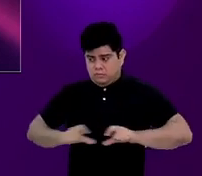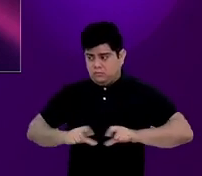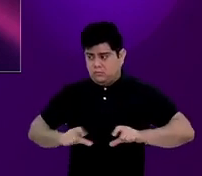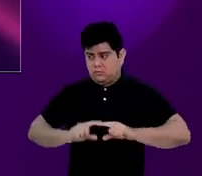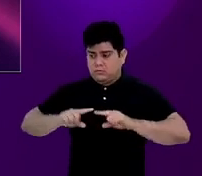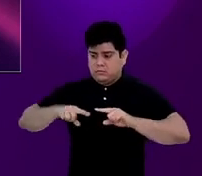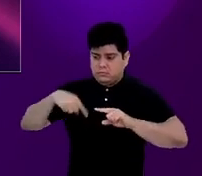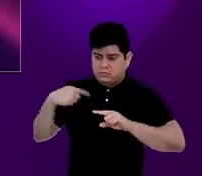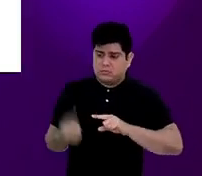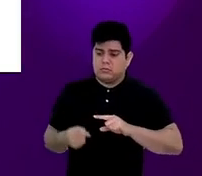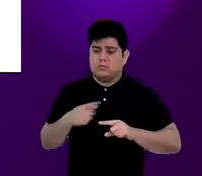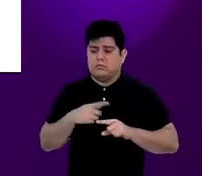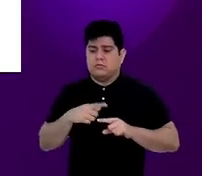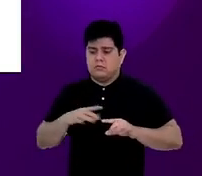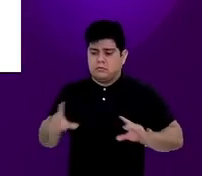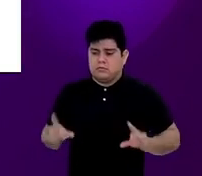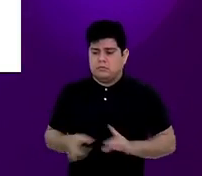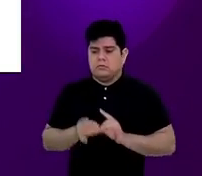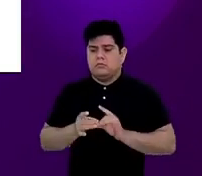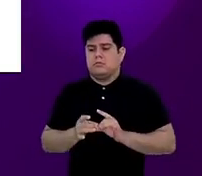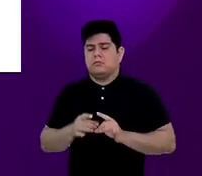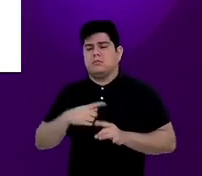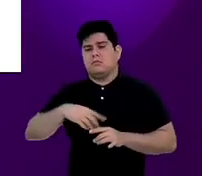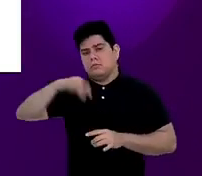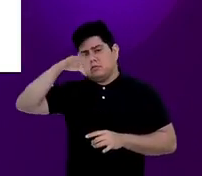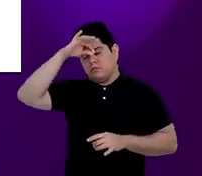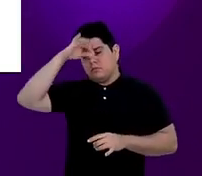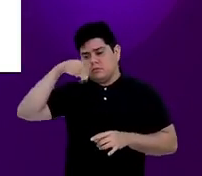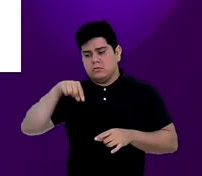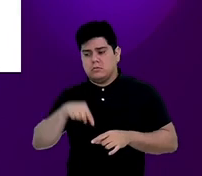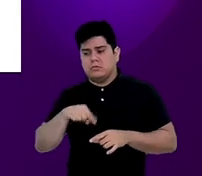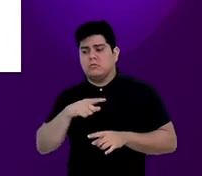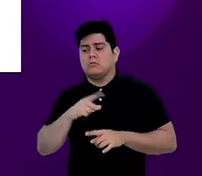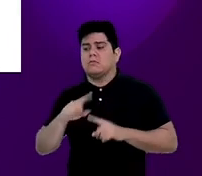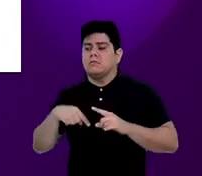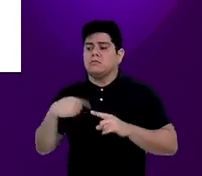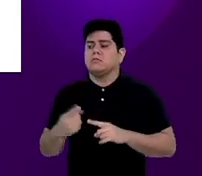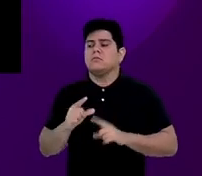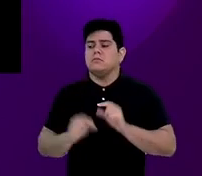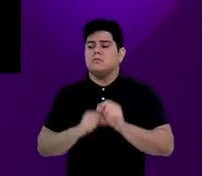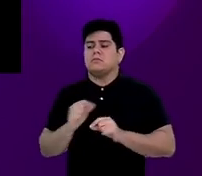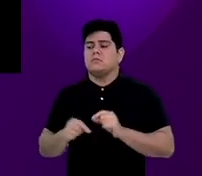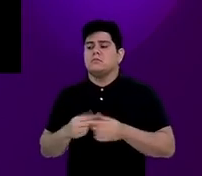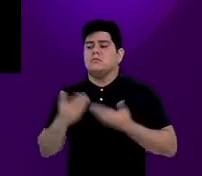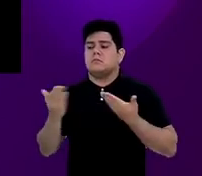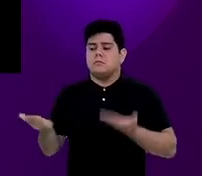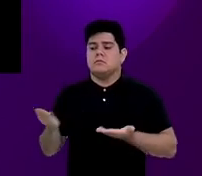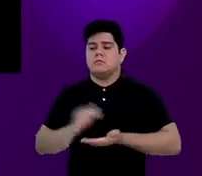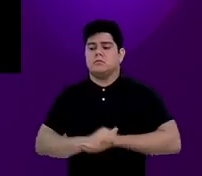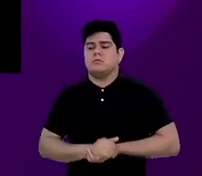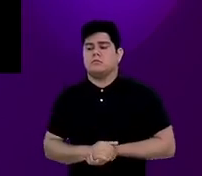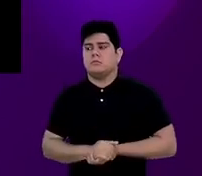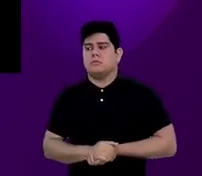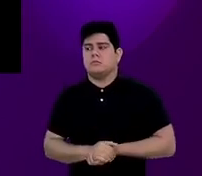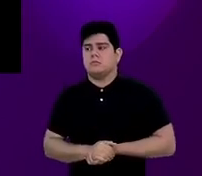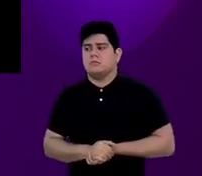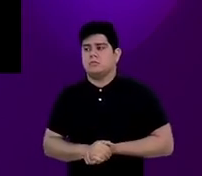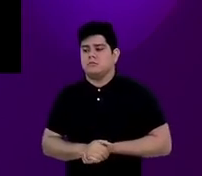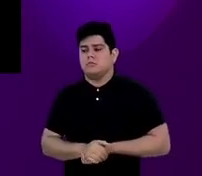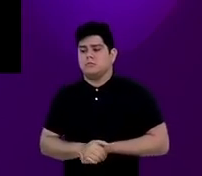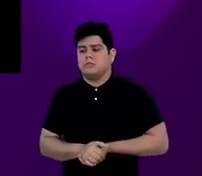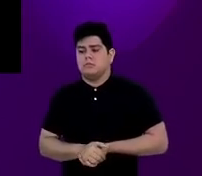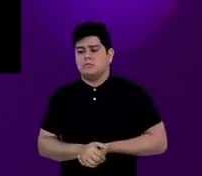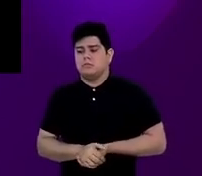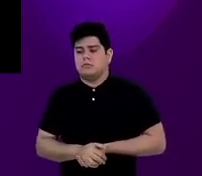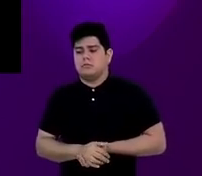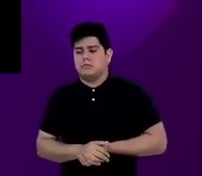faz uma reanastomose do útero na vagina. Tá? O verde fluorescente, a Helena vem para ajudar exatamente na preservação. Então, esse é